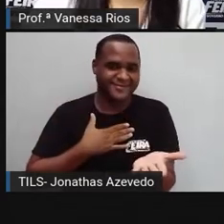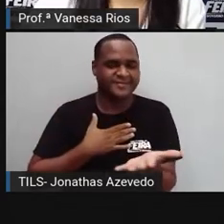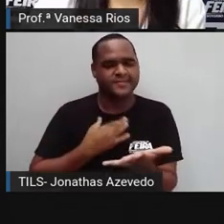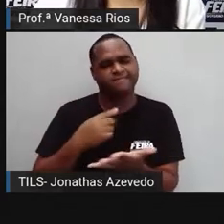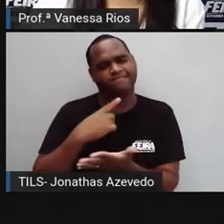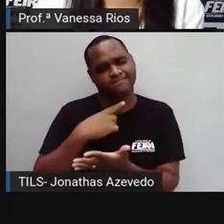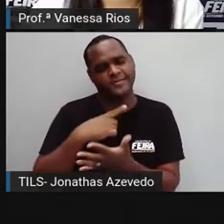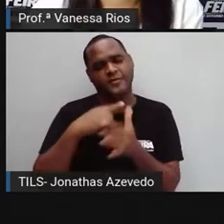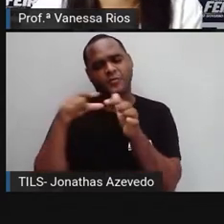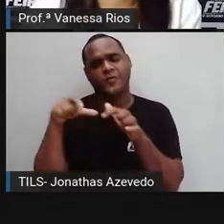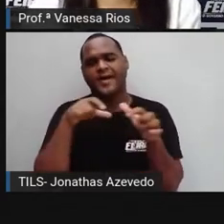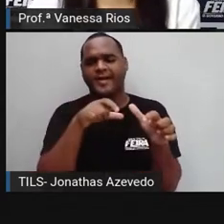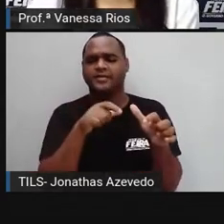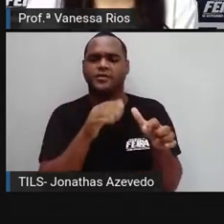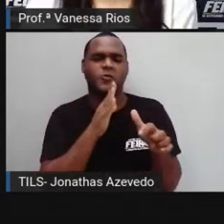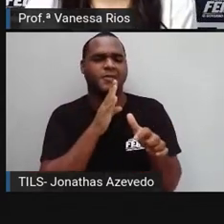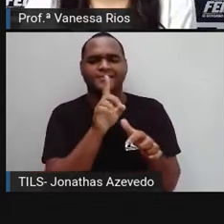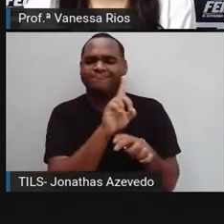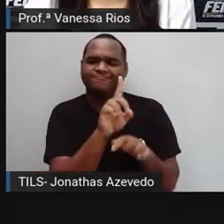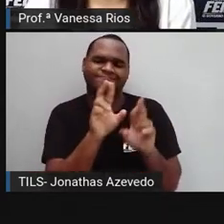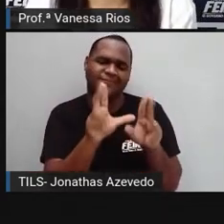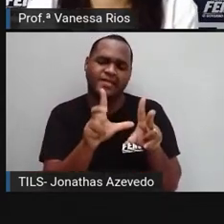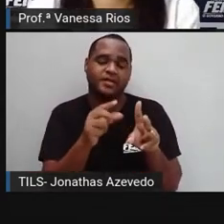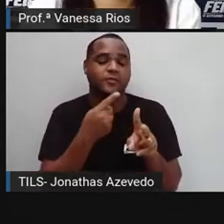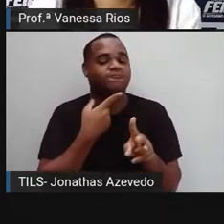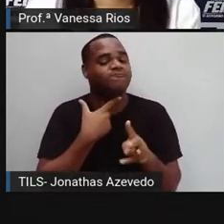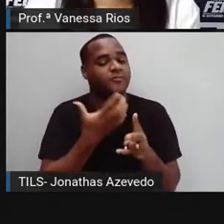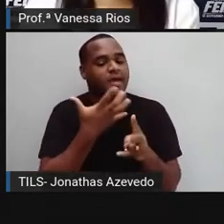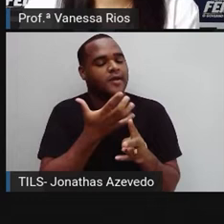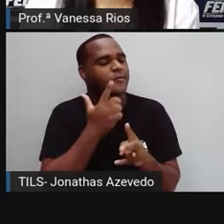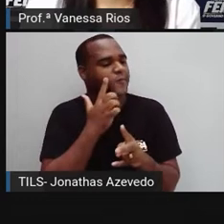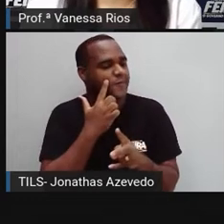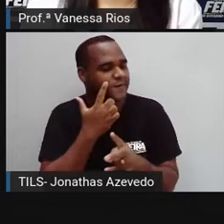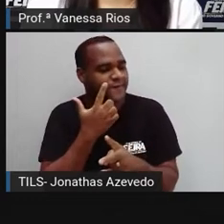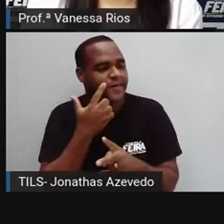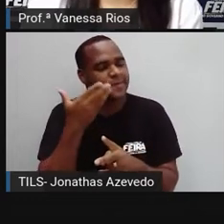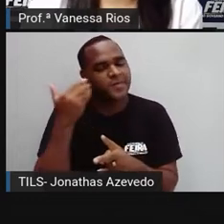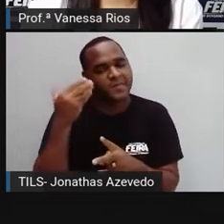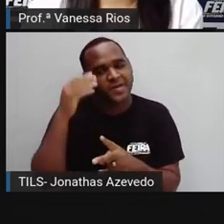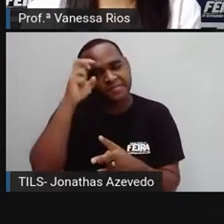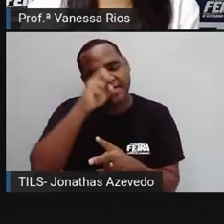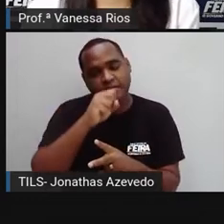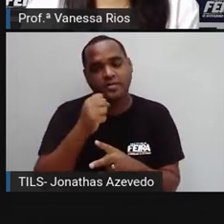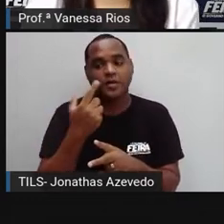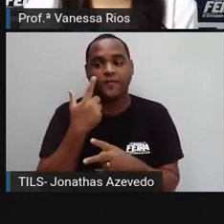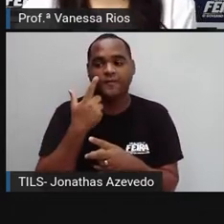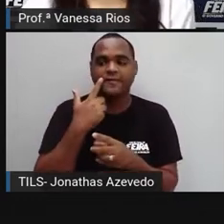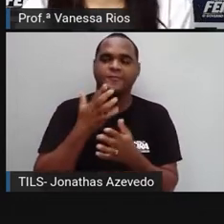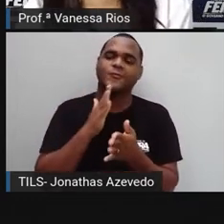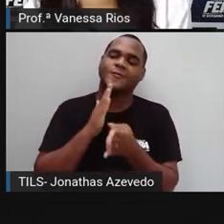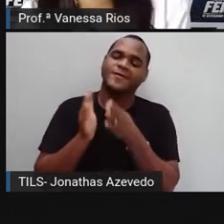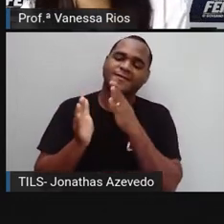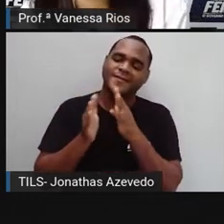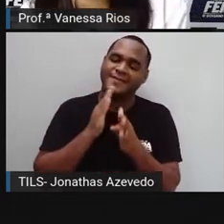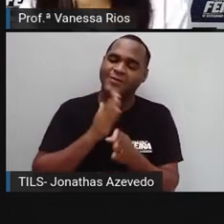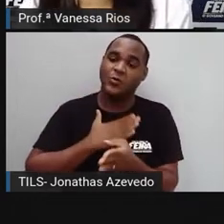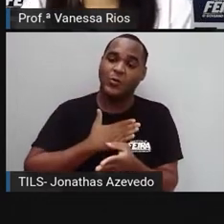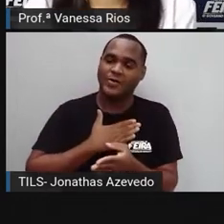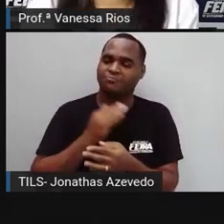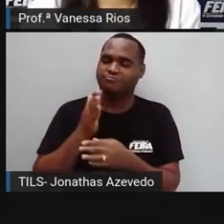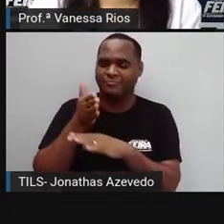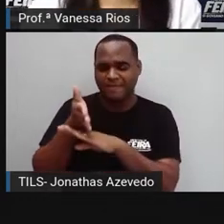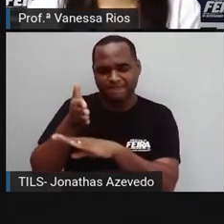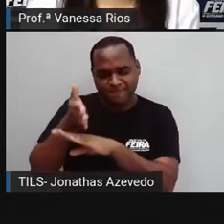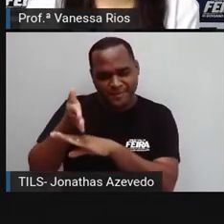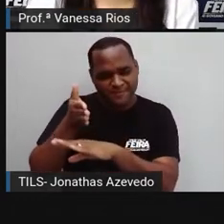tem algum lugar aí que não conhece, que deseja conhecer, ou mesmo algum lugar que conhece, mas que gosta muito de ir. E